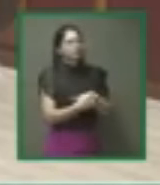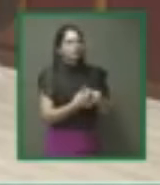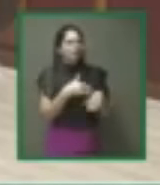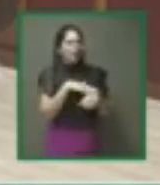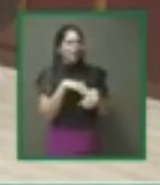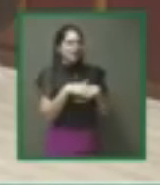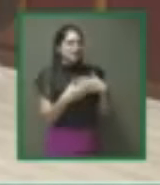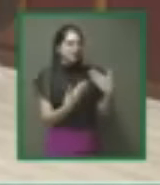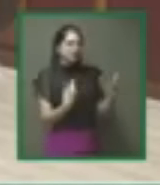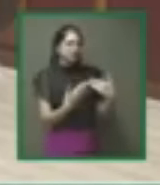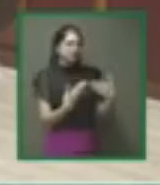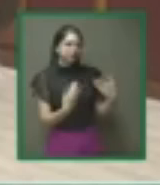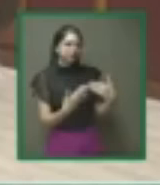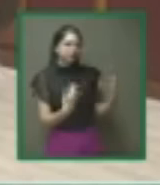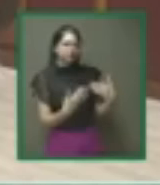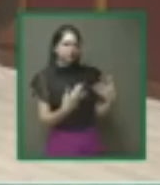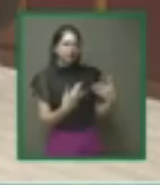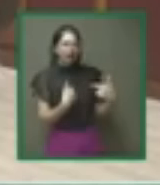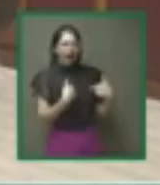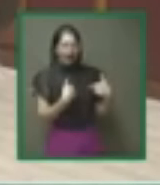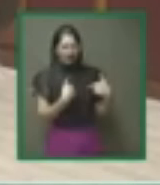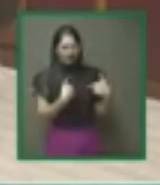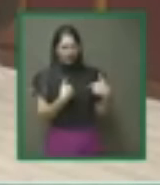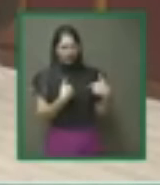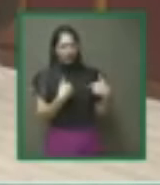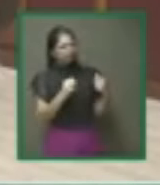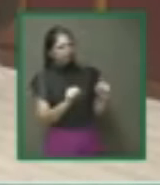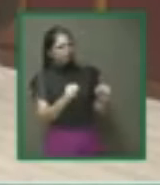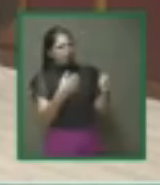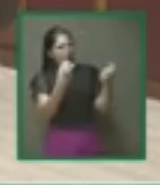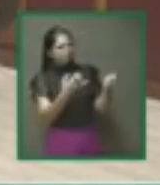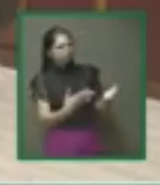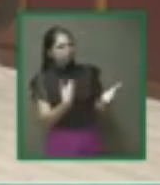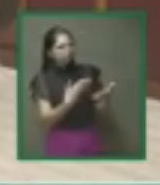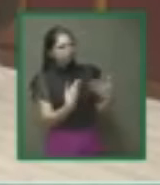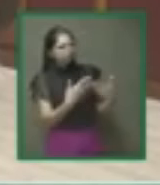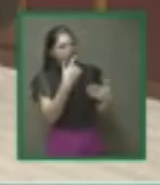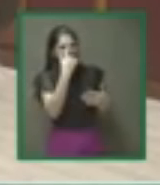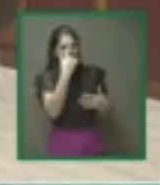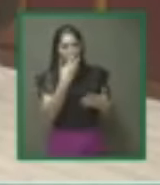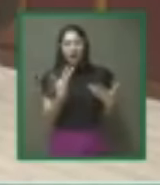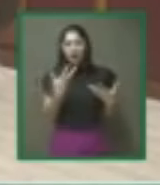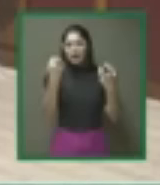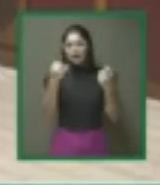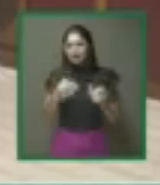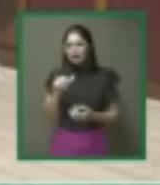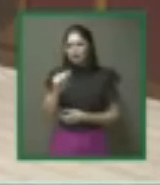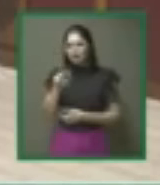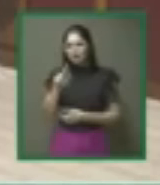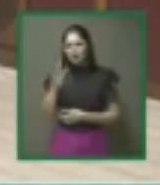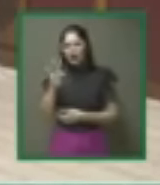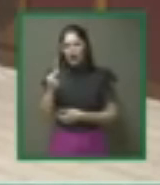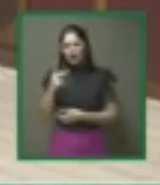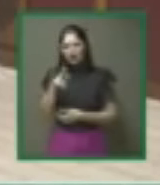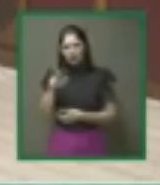insistentemente, dizendo assim, olha, eu preciso falar contigo. Eu falei, claro, pode falar. É sobre o Arthur. Aí eu falei, sobre o